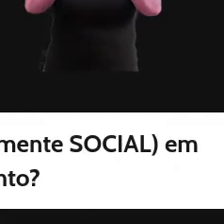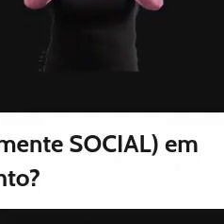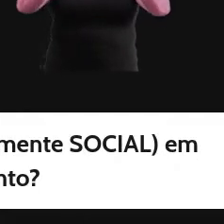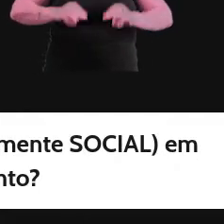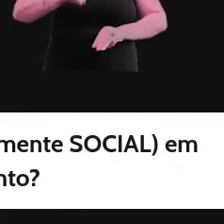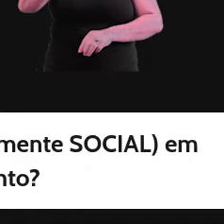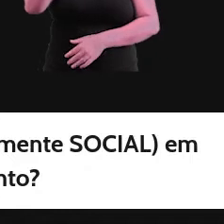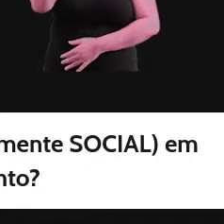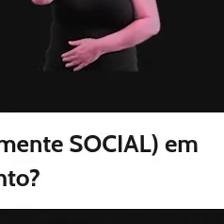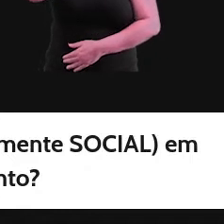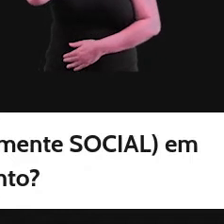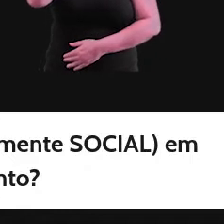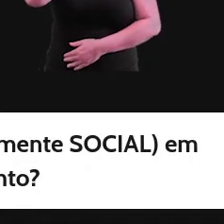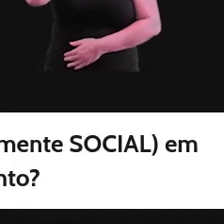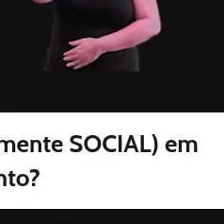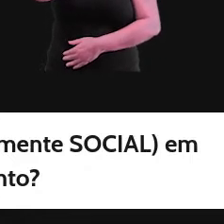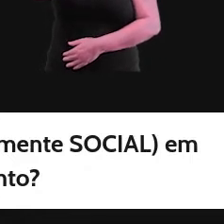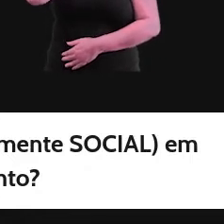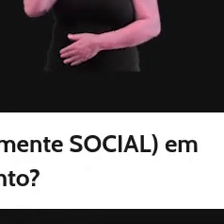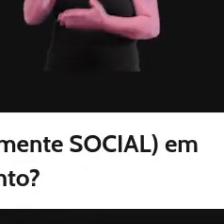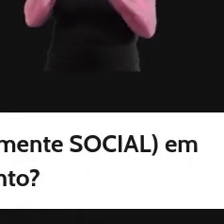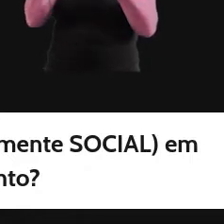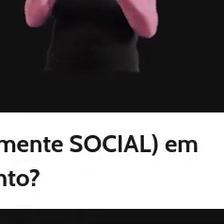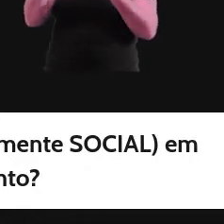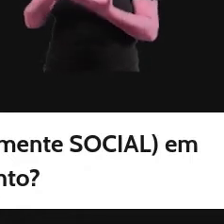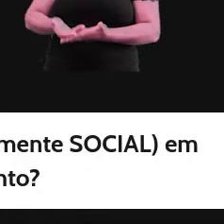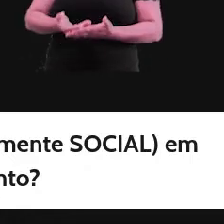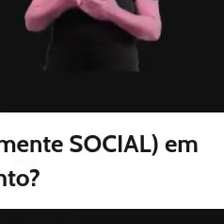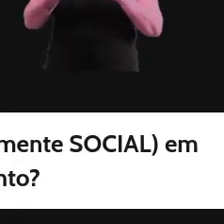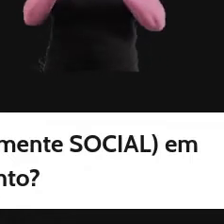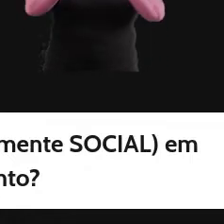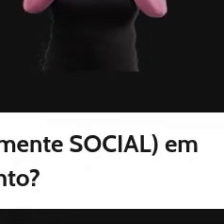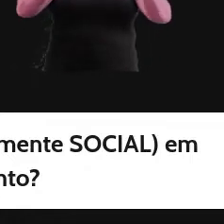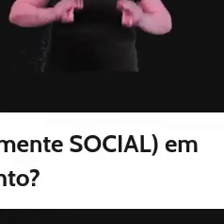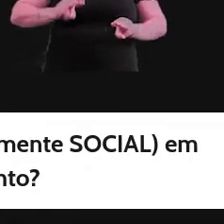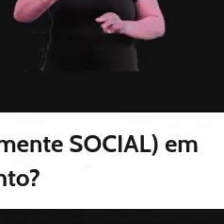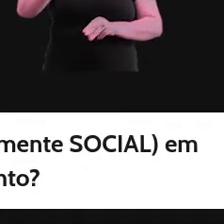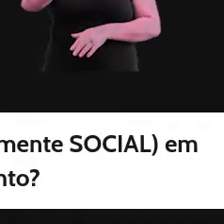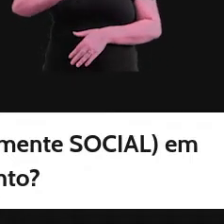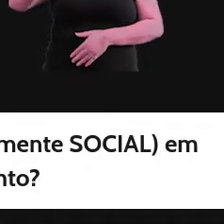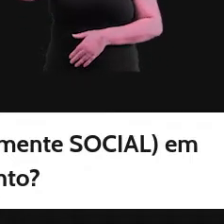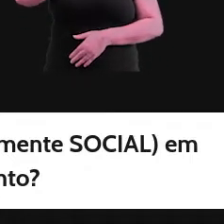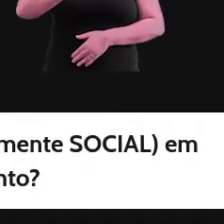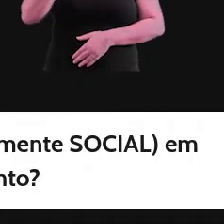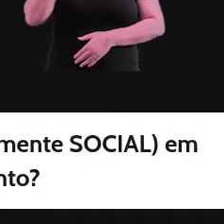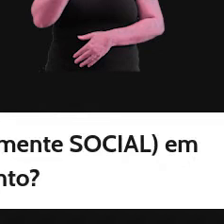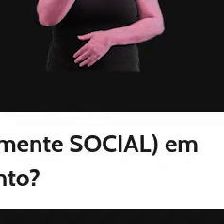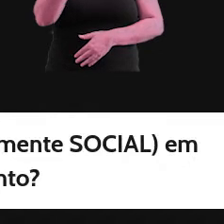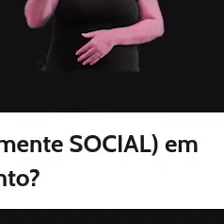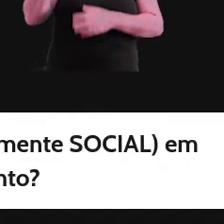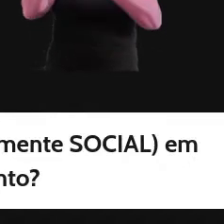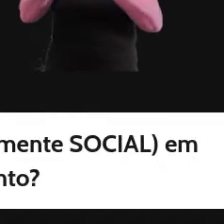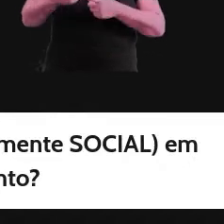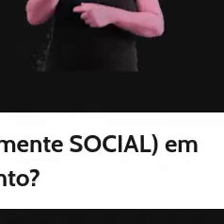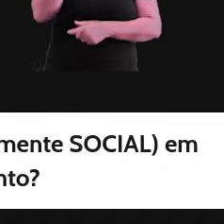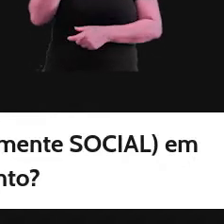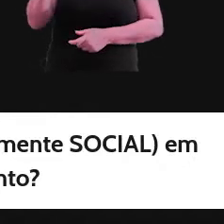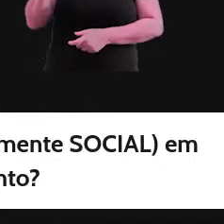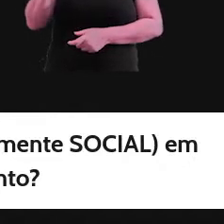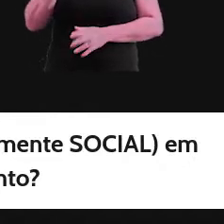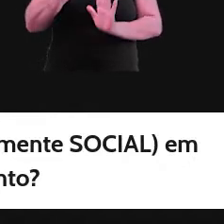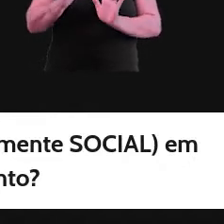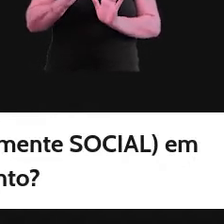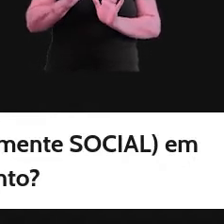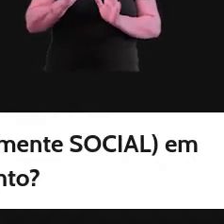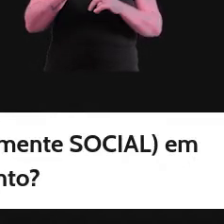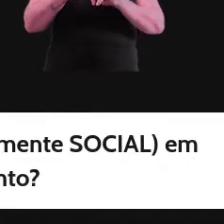pessoas que eu conversei, porque o Museu Nacional também, apesar de agora não termos um espaço de visitação física,